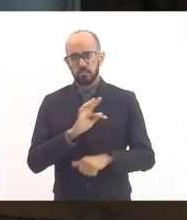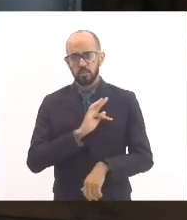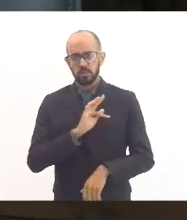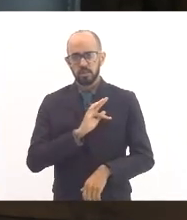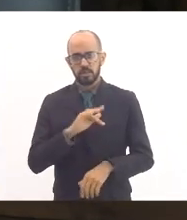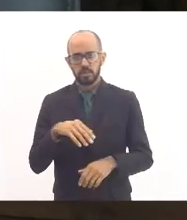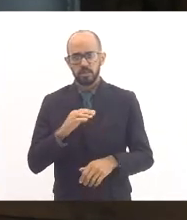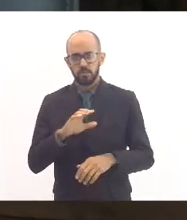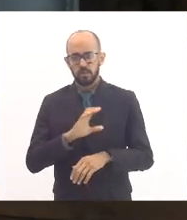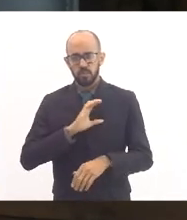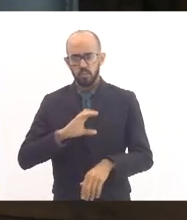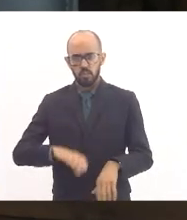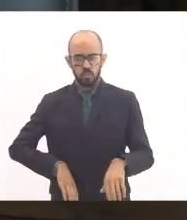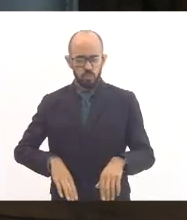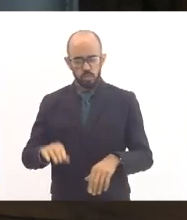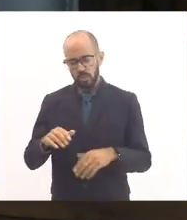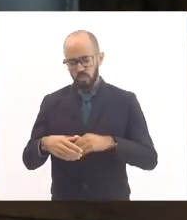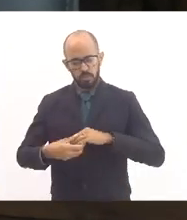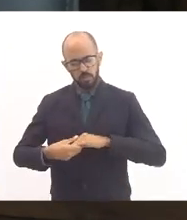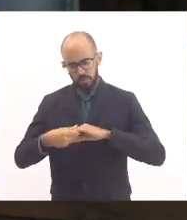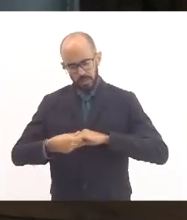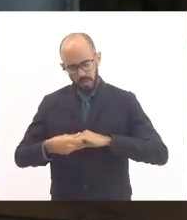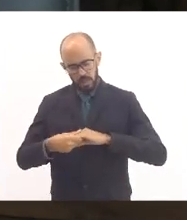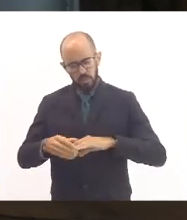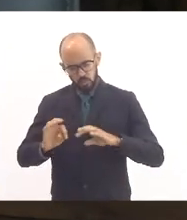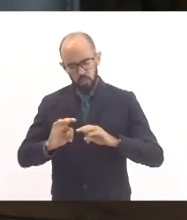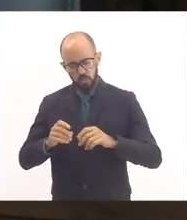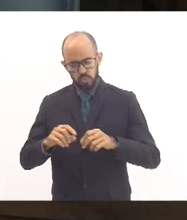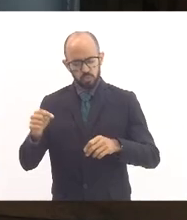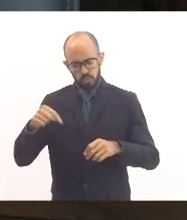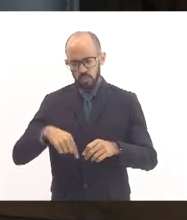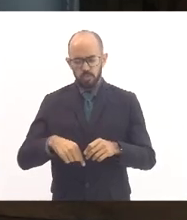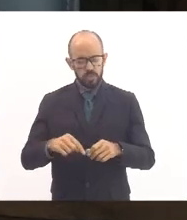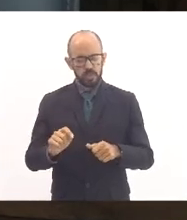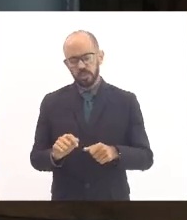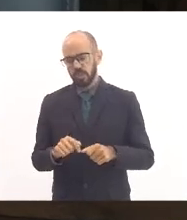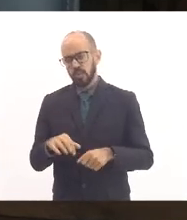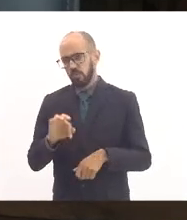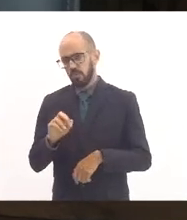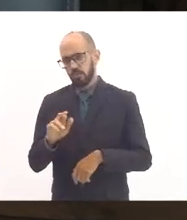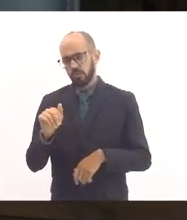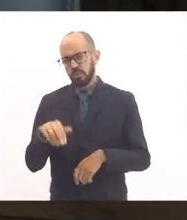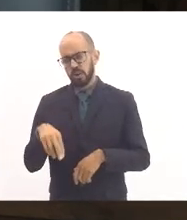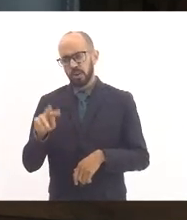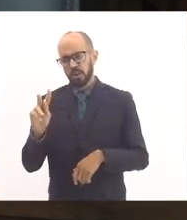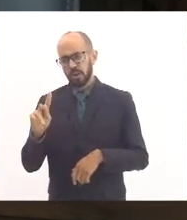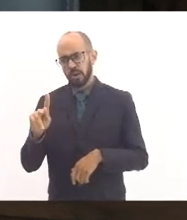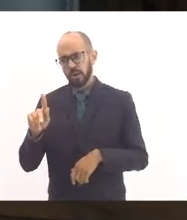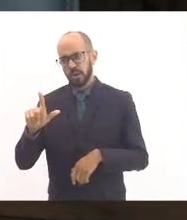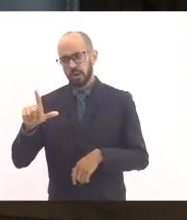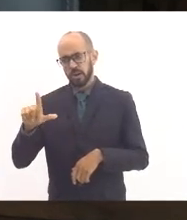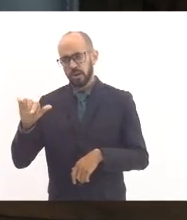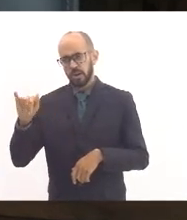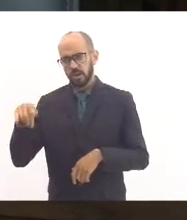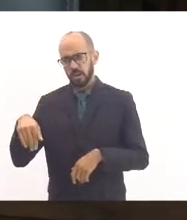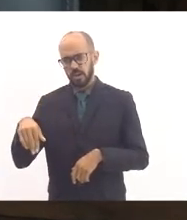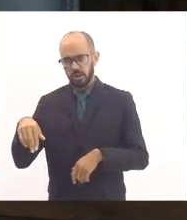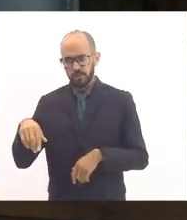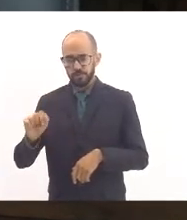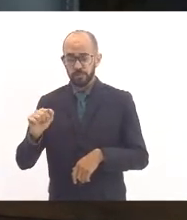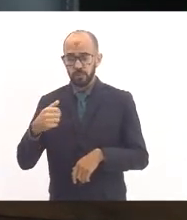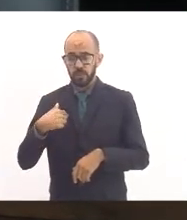deles cumprimentar todos os arqueiros que estão aqui conosco vejo aqui nas pilhas do Franco entre outros e você é muito